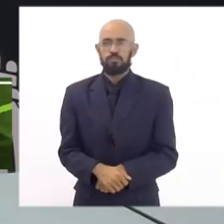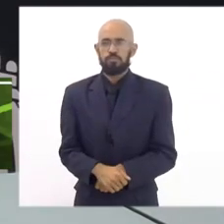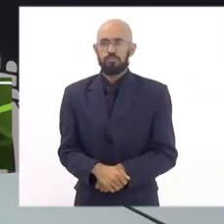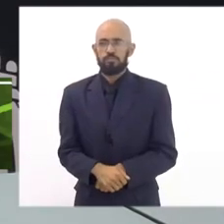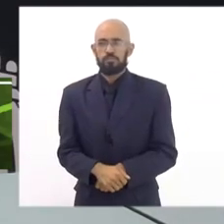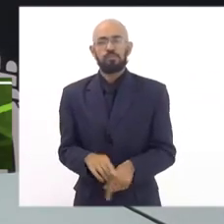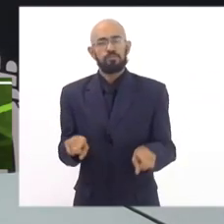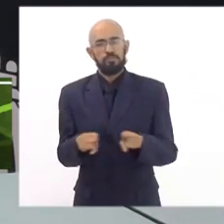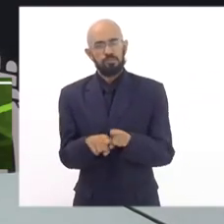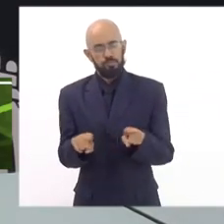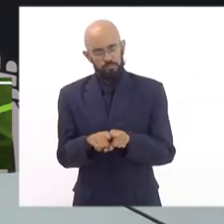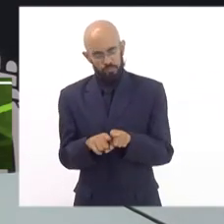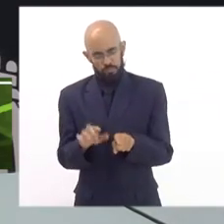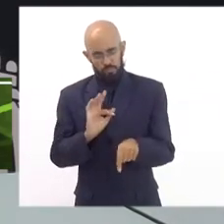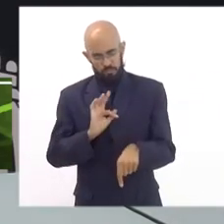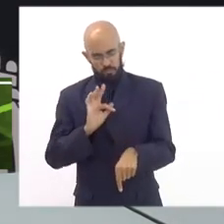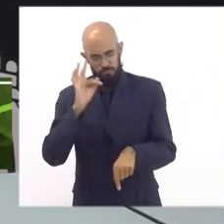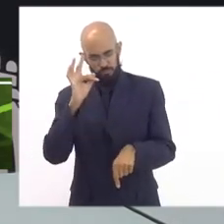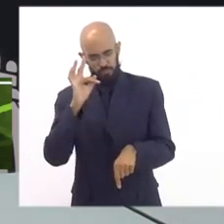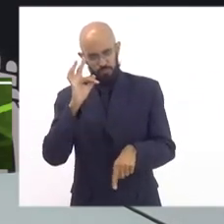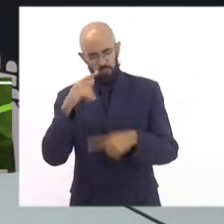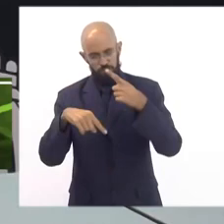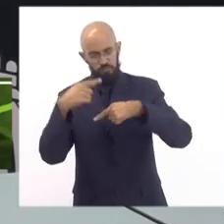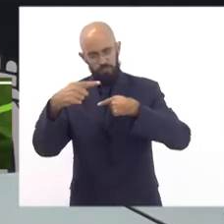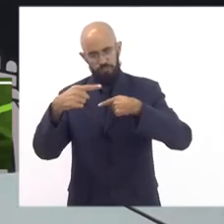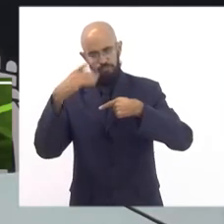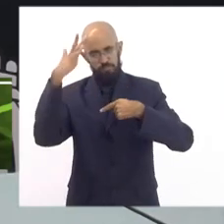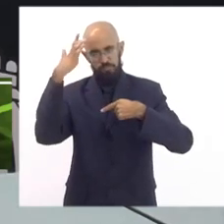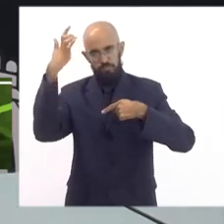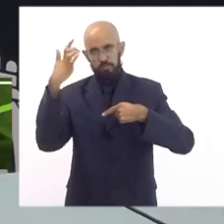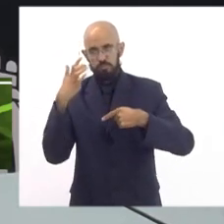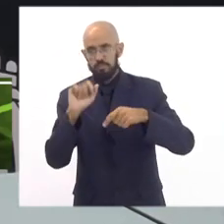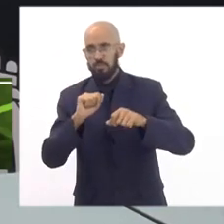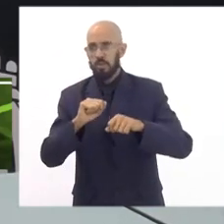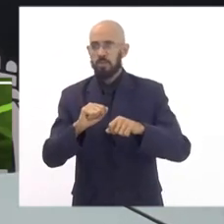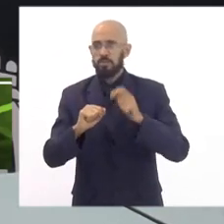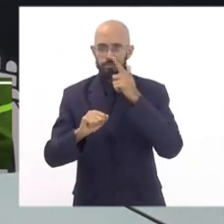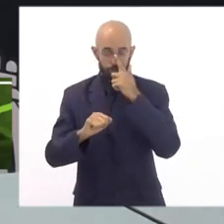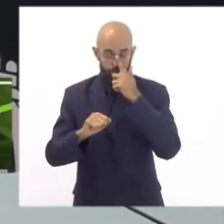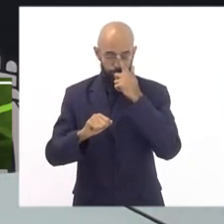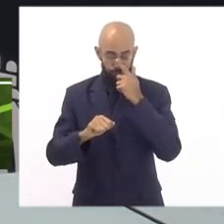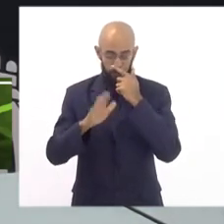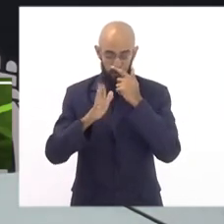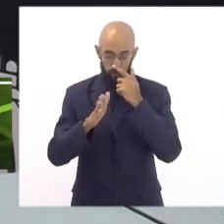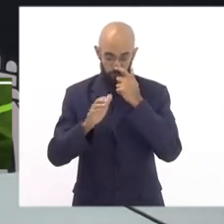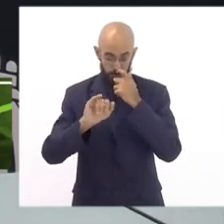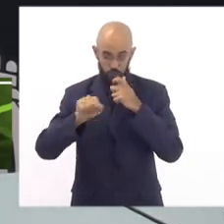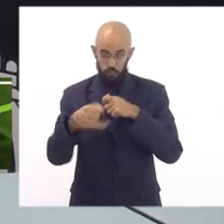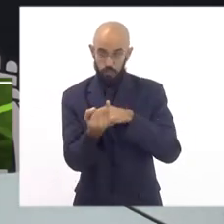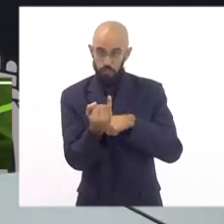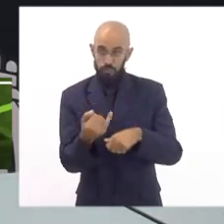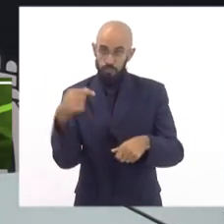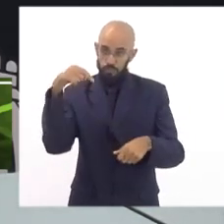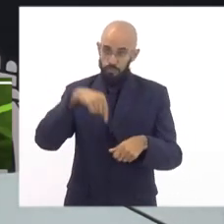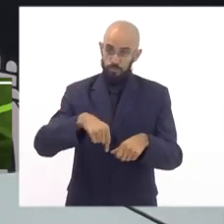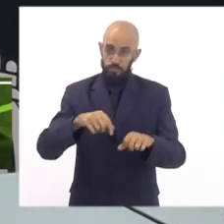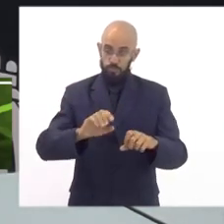e do futuro do depois da manhã, que a gente já teve oportunidade de discutir aqui na